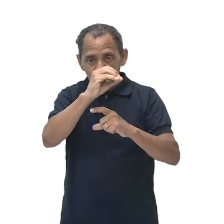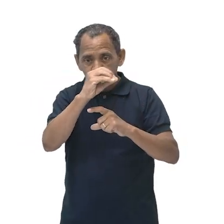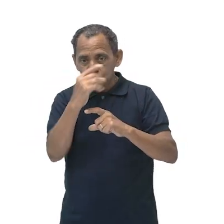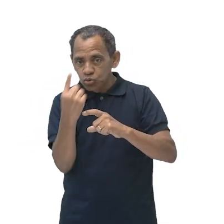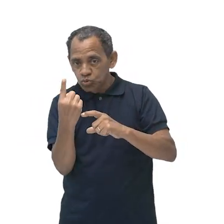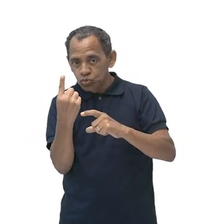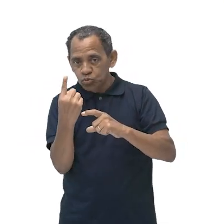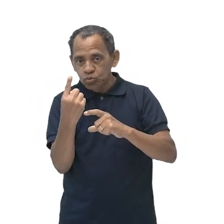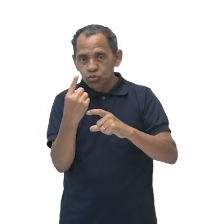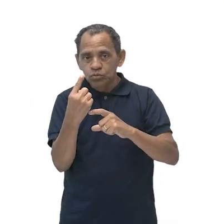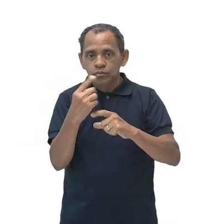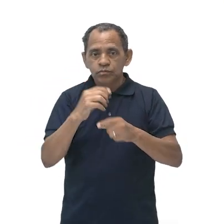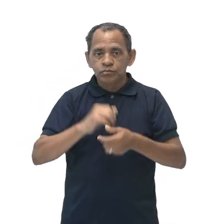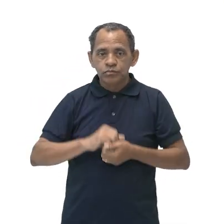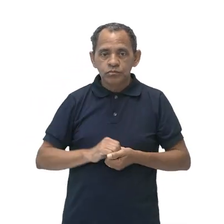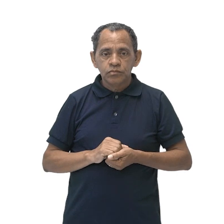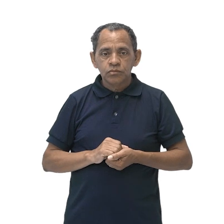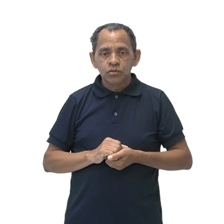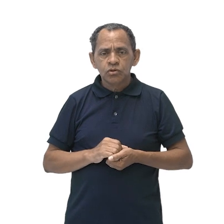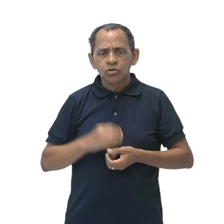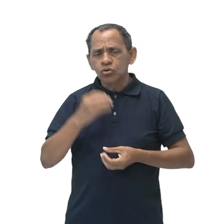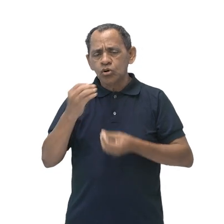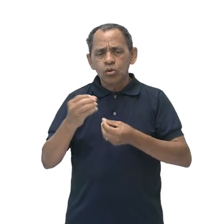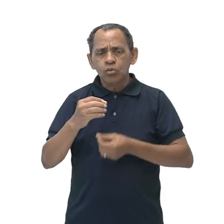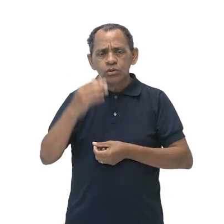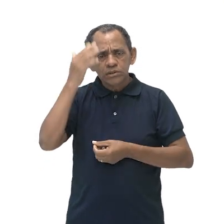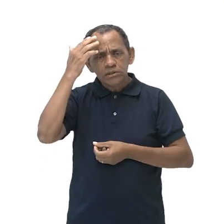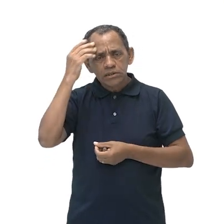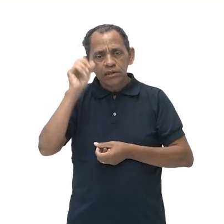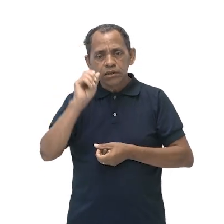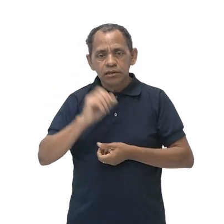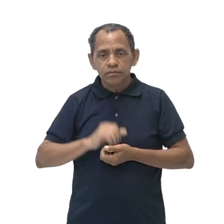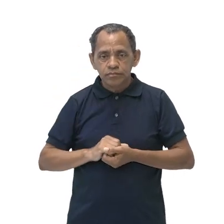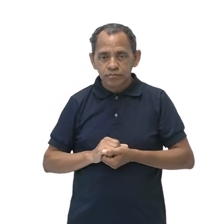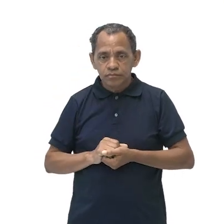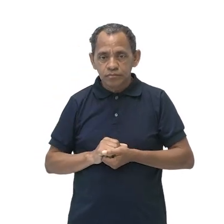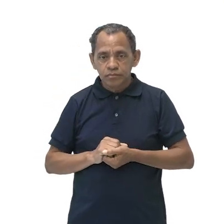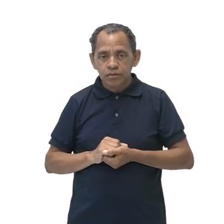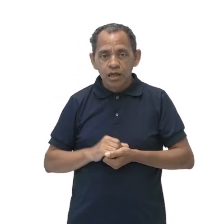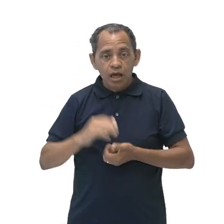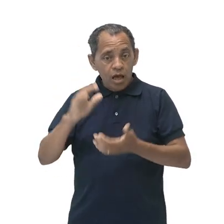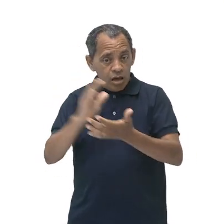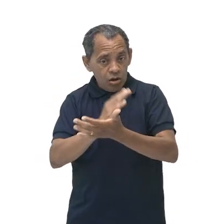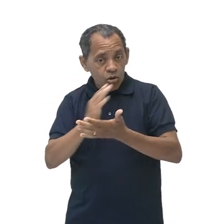1, o que eu sei que acontece? Aqui eu tenho alguns números